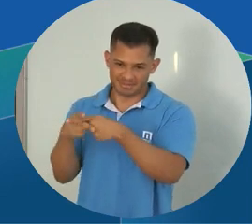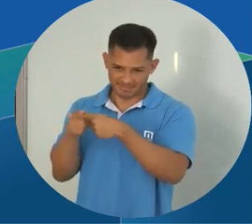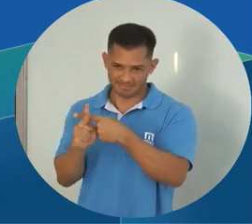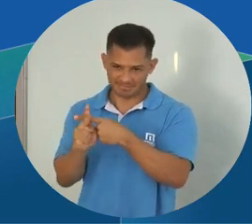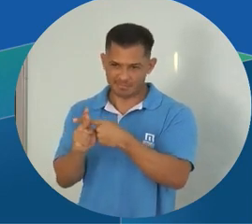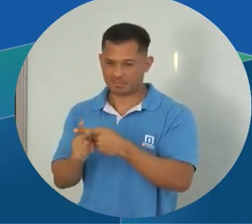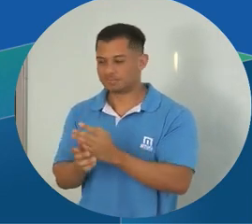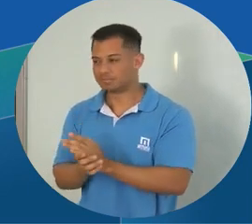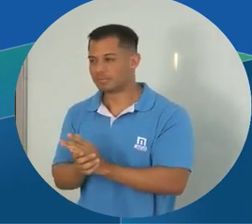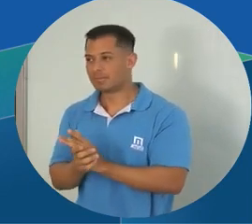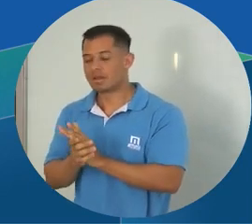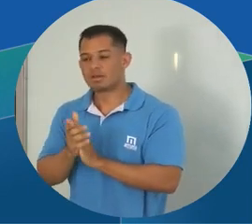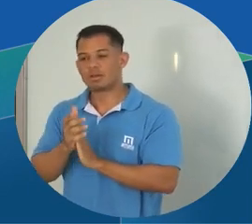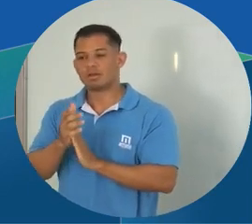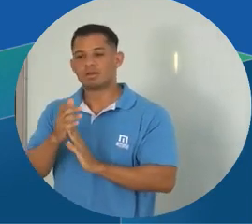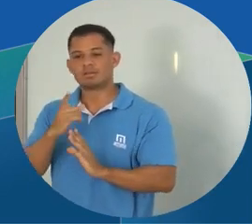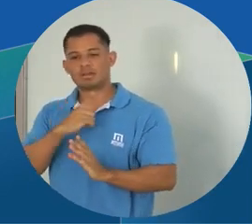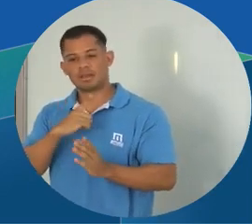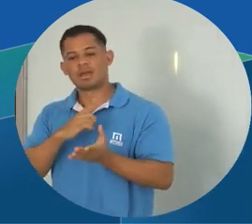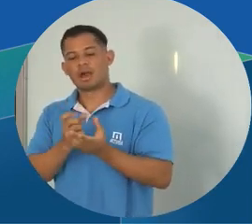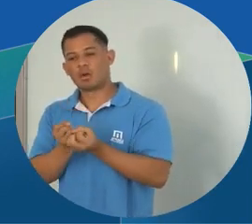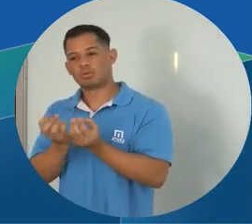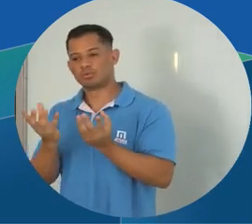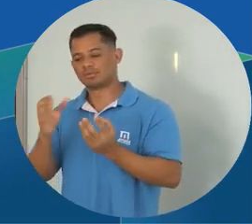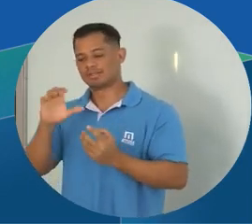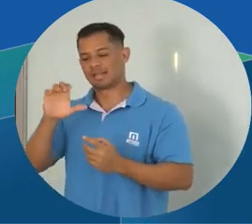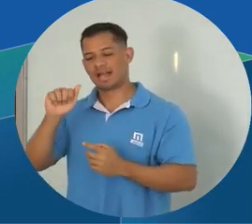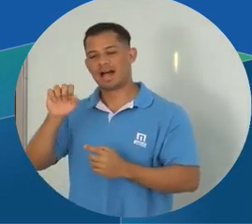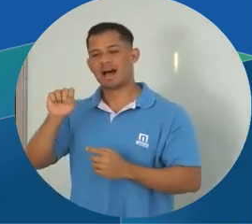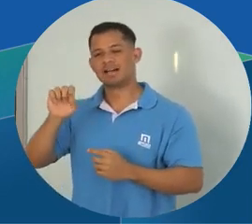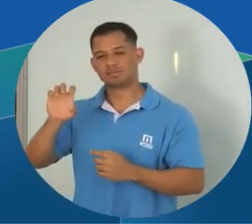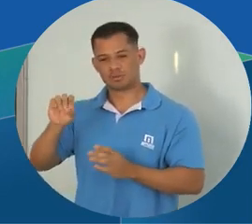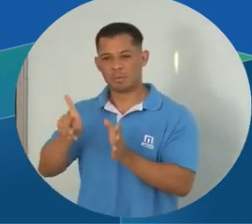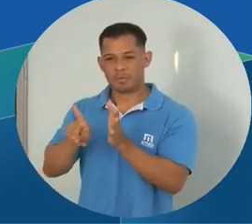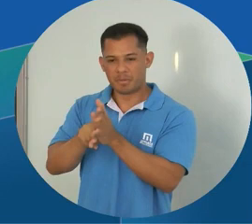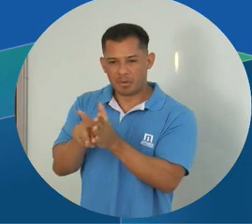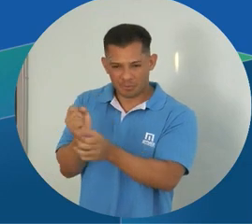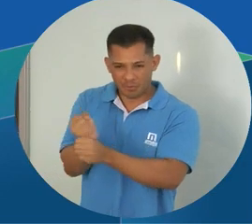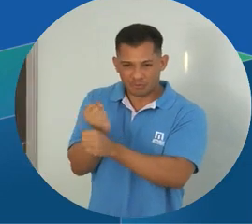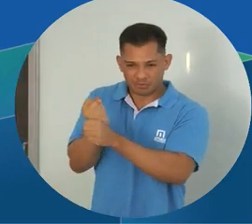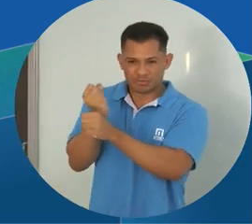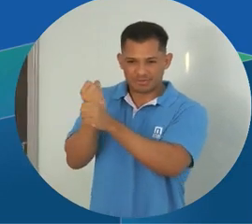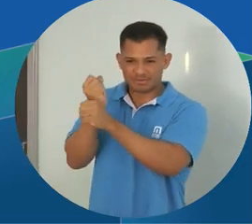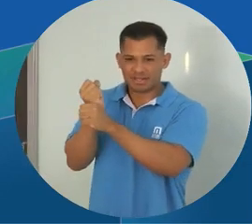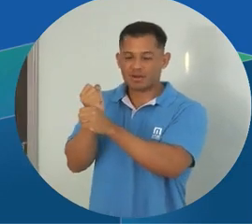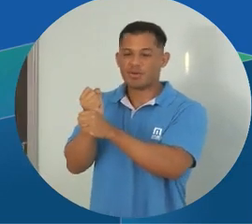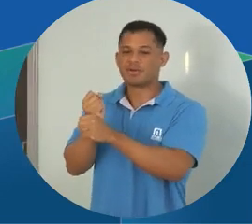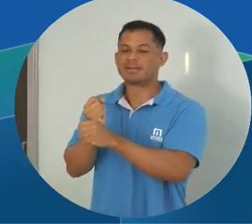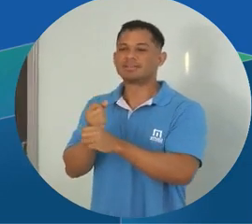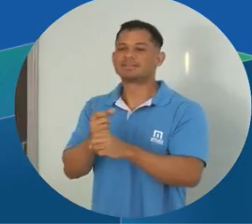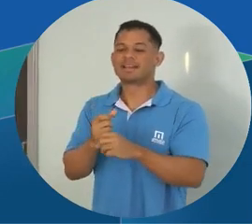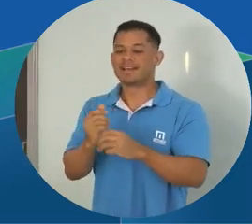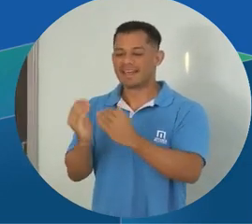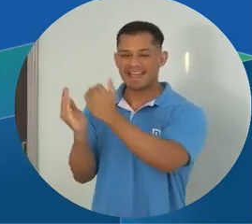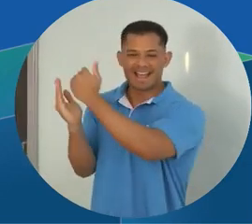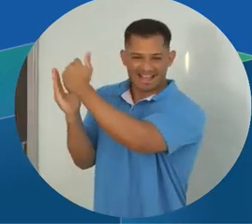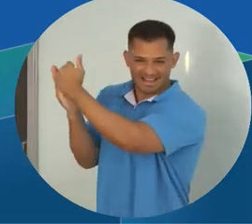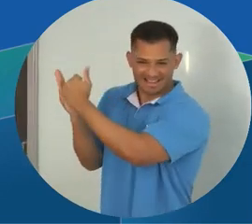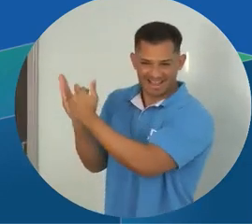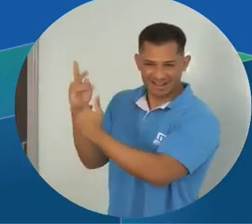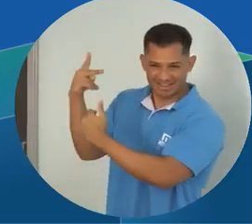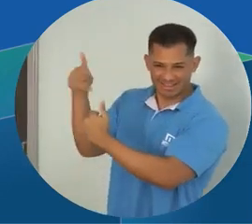Há também casos de empreendimentos que foram implementados antes da formalização desses critérios. Os